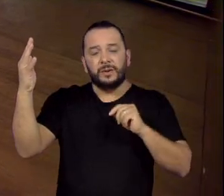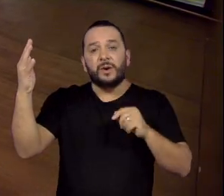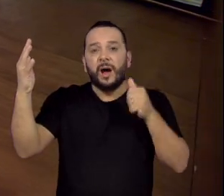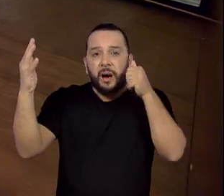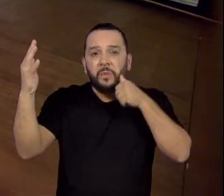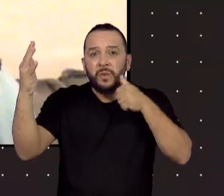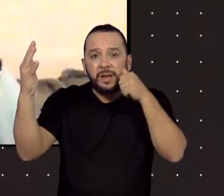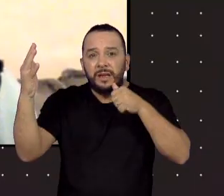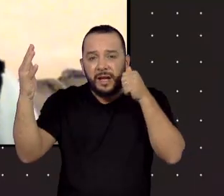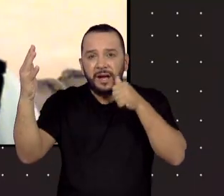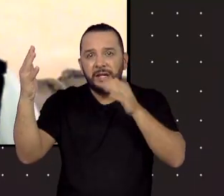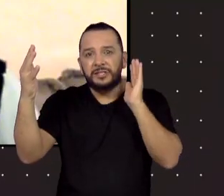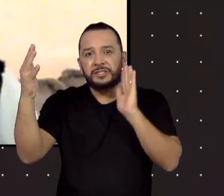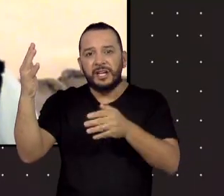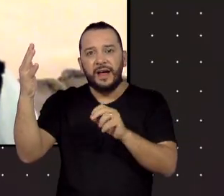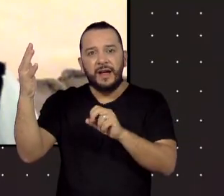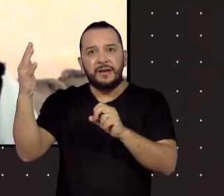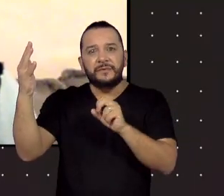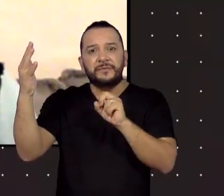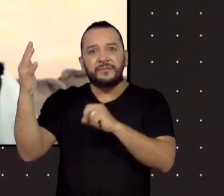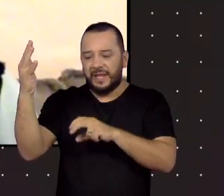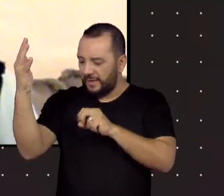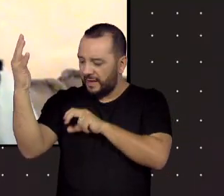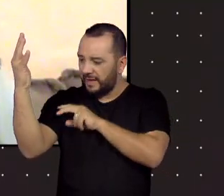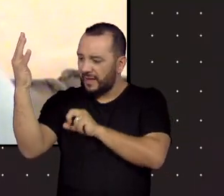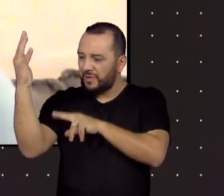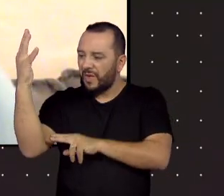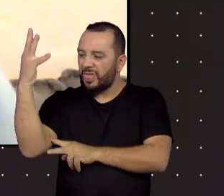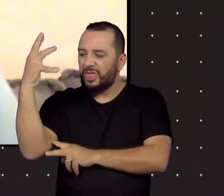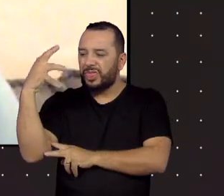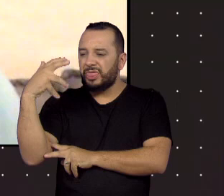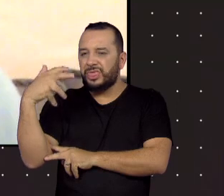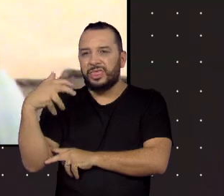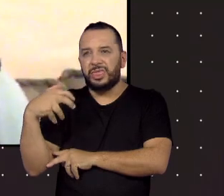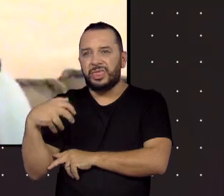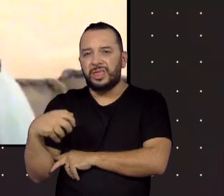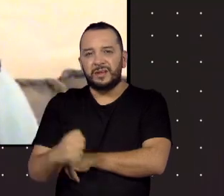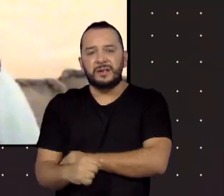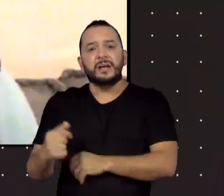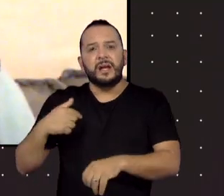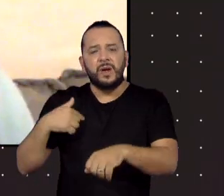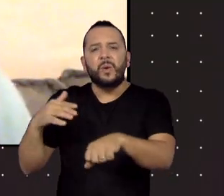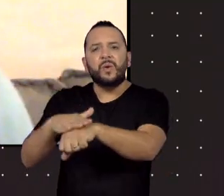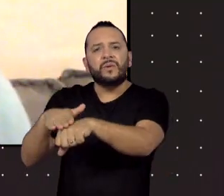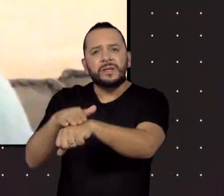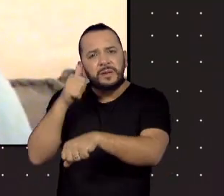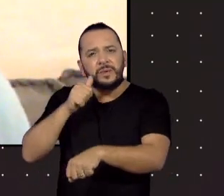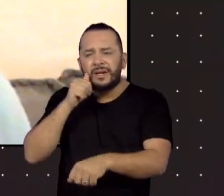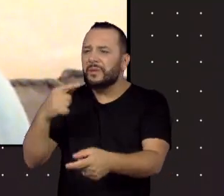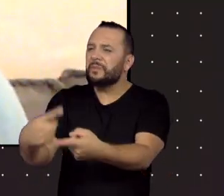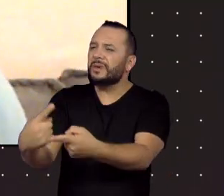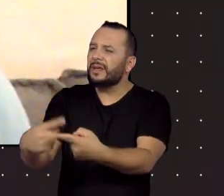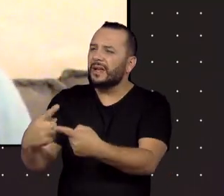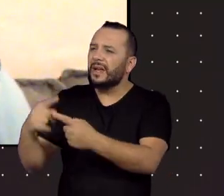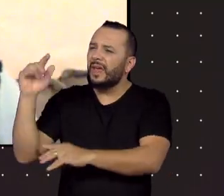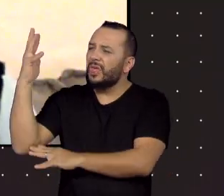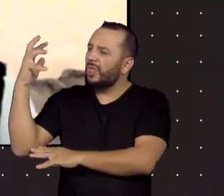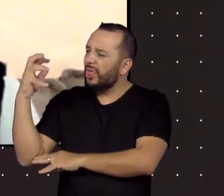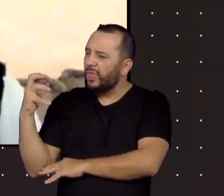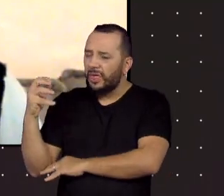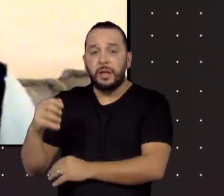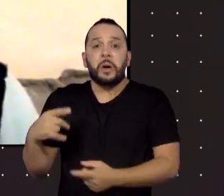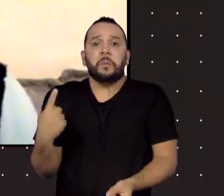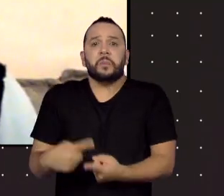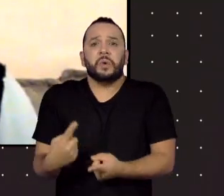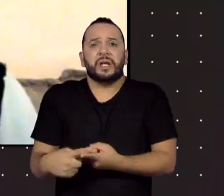mulher. Acabamos indo conversar com essa mulher e ela falou, claro que eu matei essa árvore. Mas por quê? Porque essa